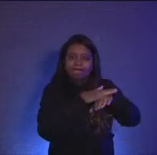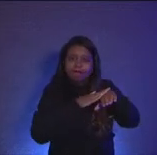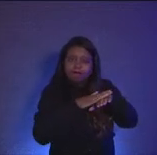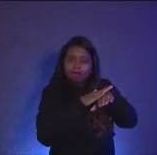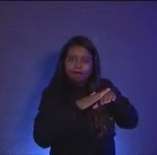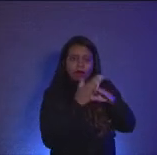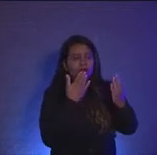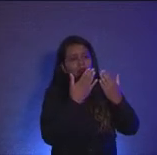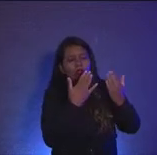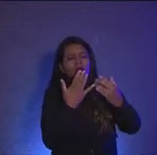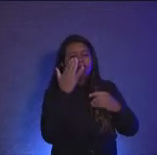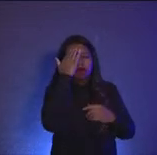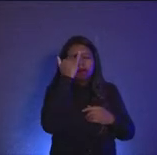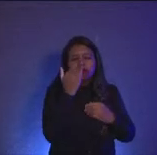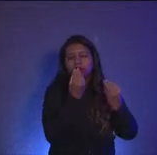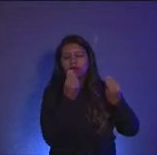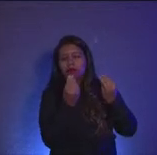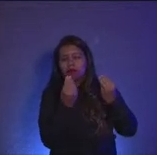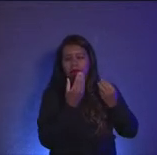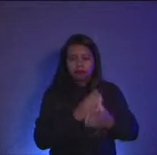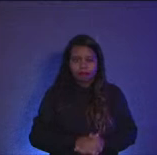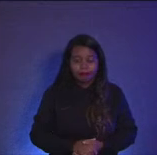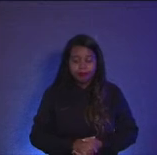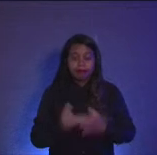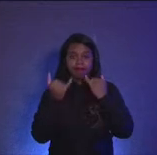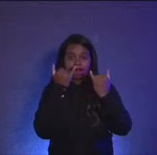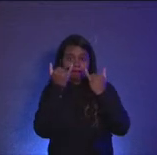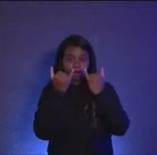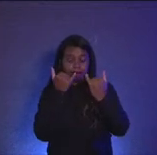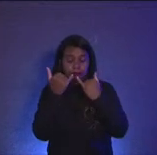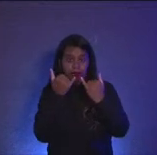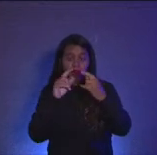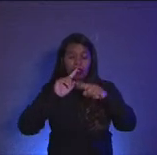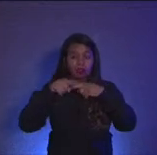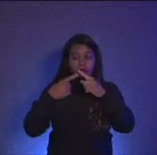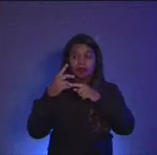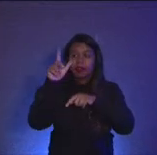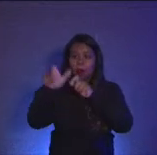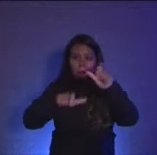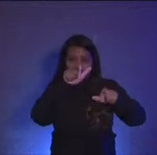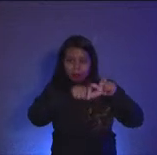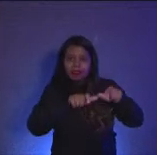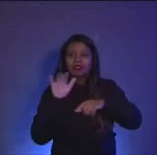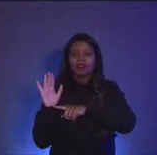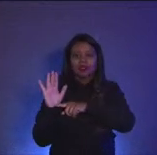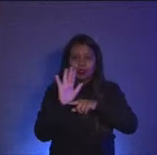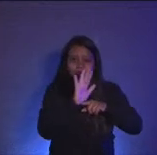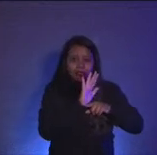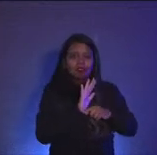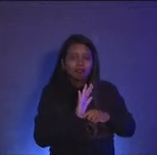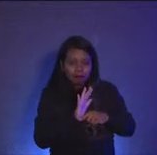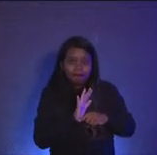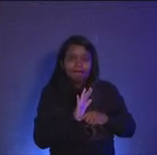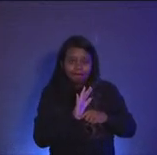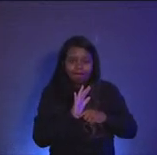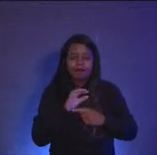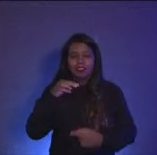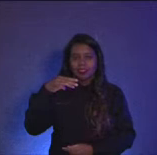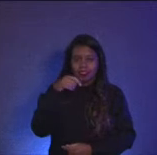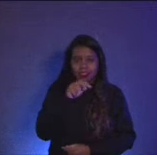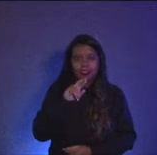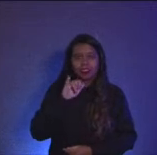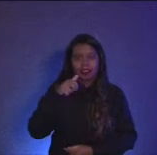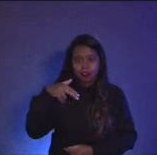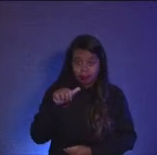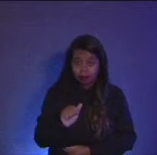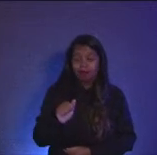Então, a gente conseguiu os dados. Para ler os dados, a gente precisou da ajuda de algumas pessoas. Aqui tem algumas das pessoas que a gente conversou. Marina tem um trabalho incrível